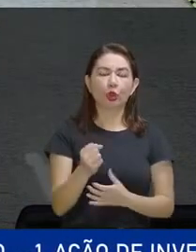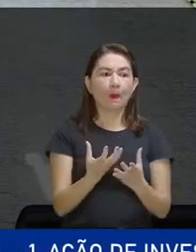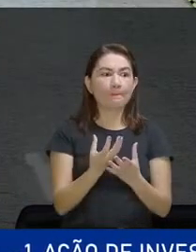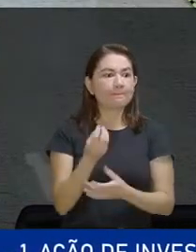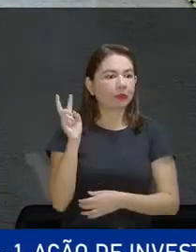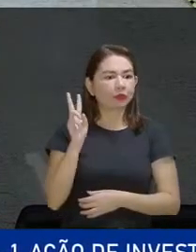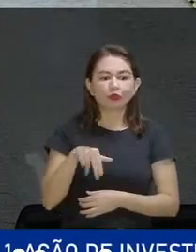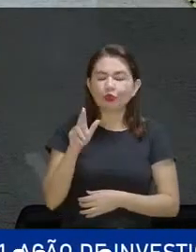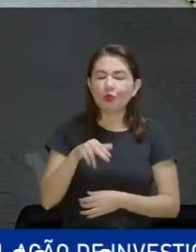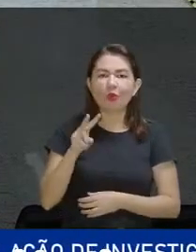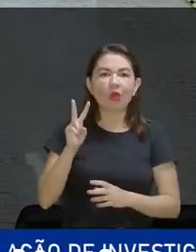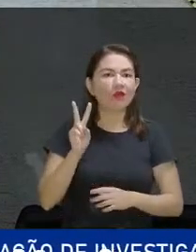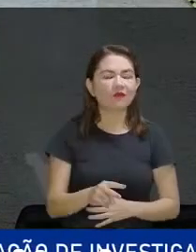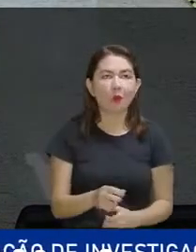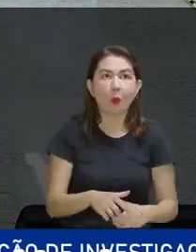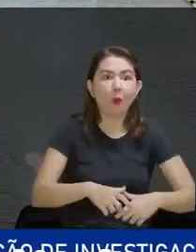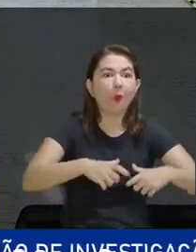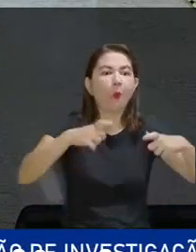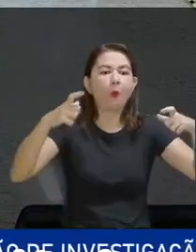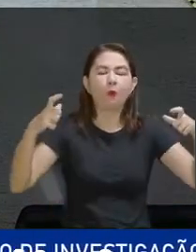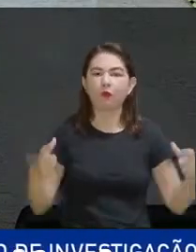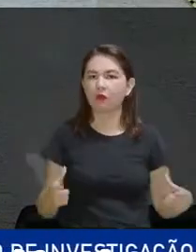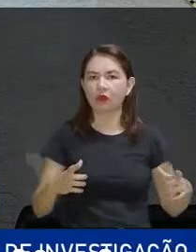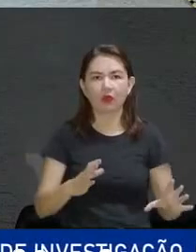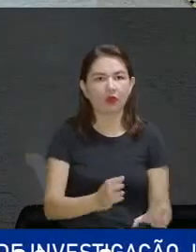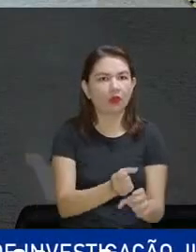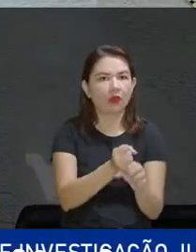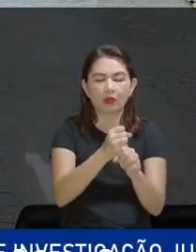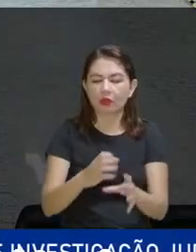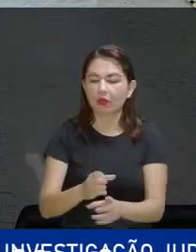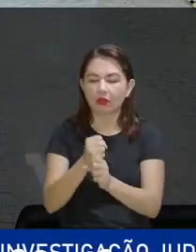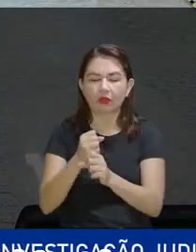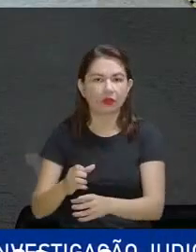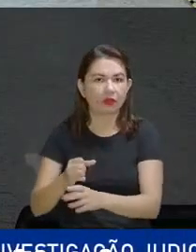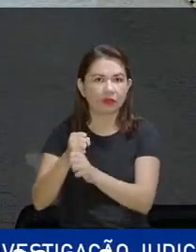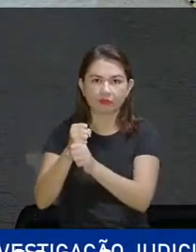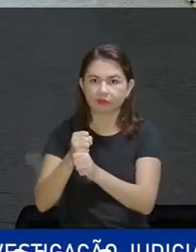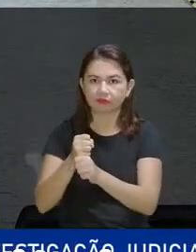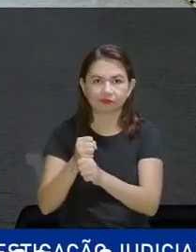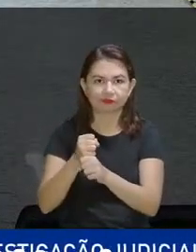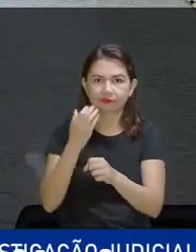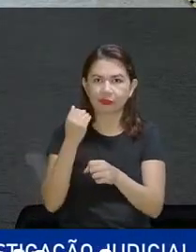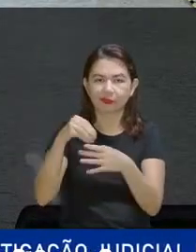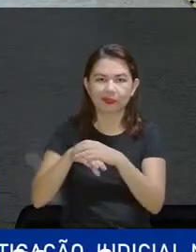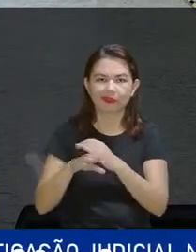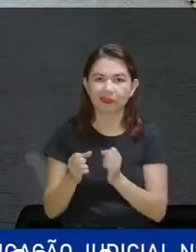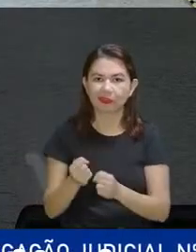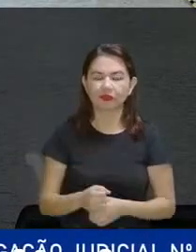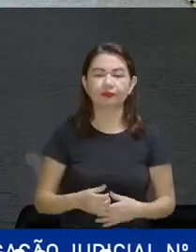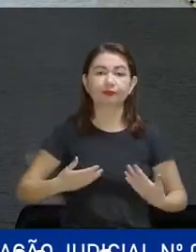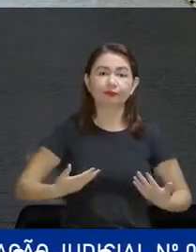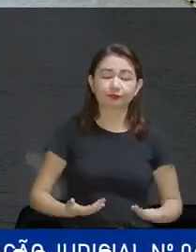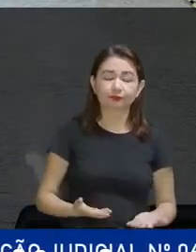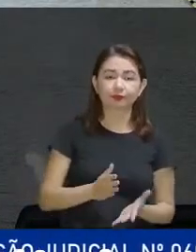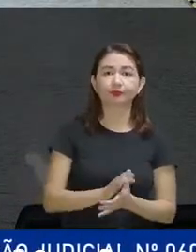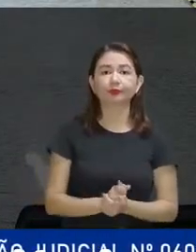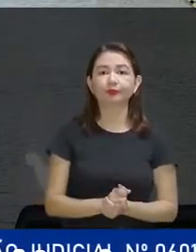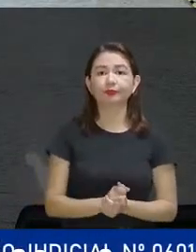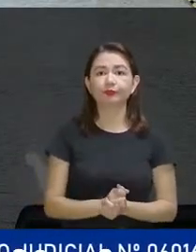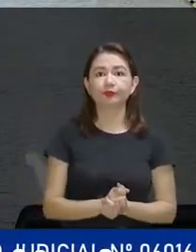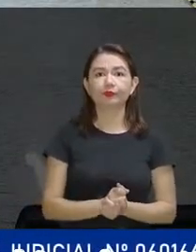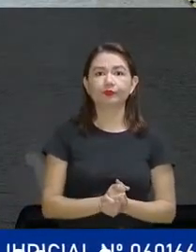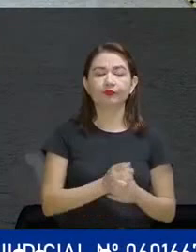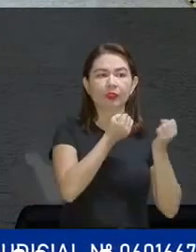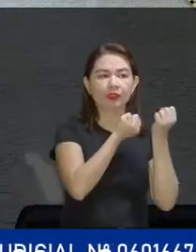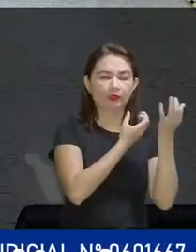separadas. Realizou-se também, Excelência, e a representante do MP registrou isso, a oitiva